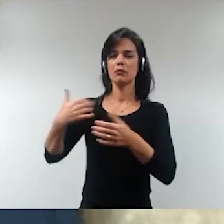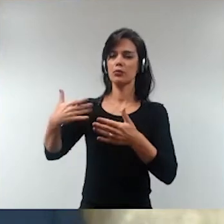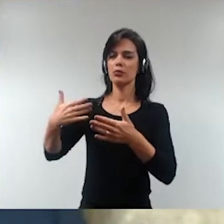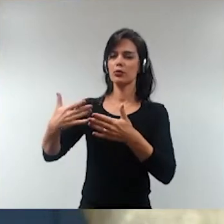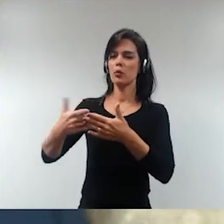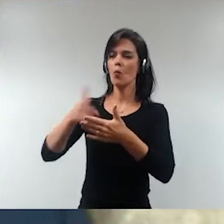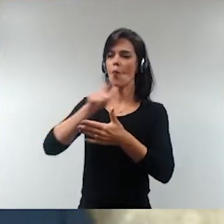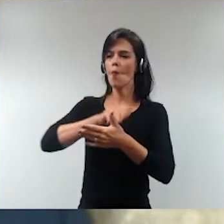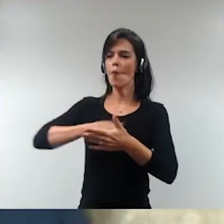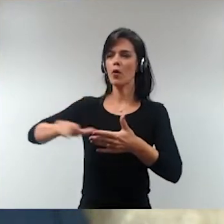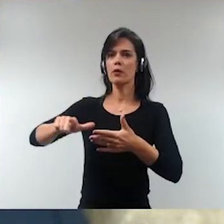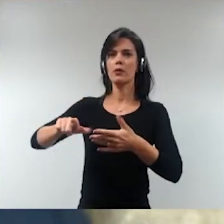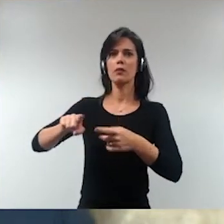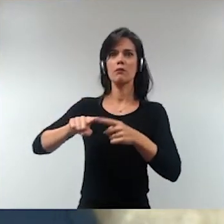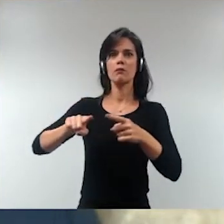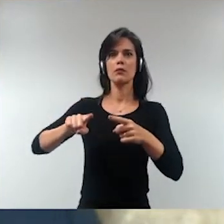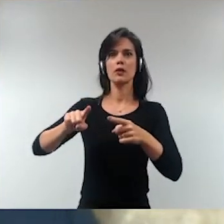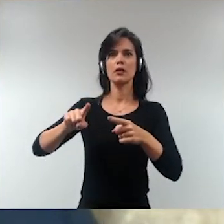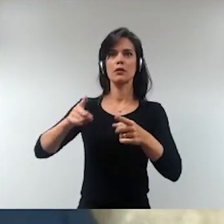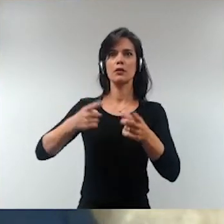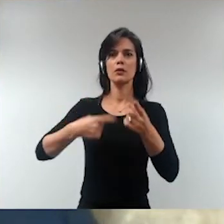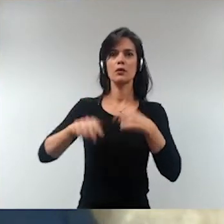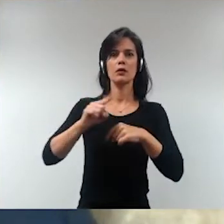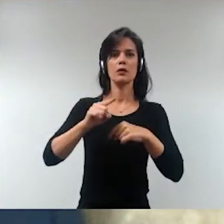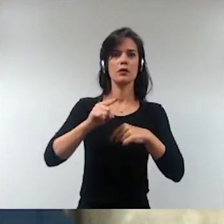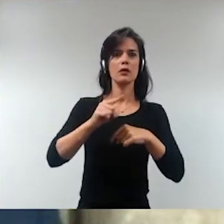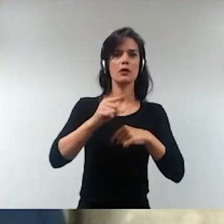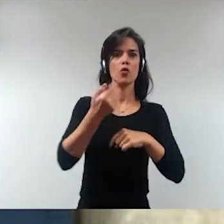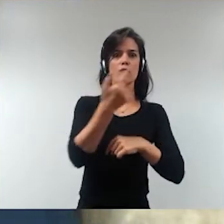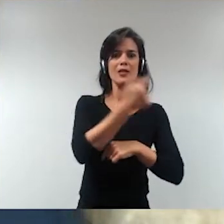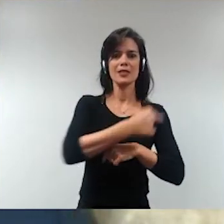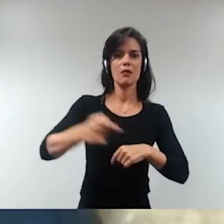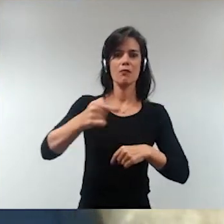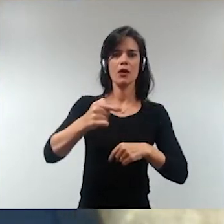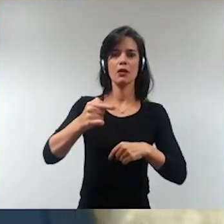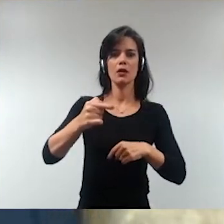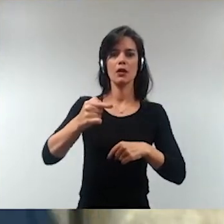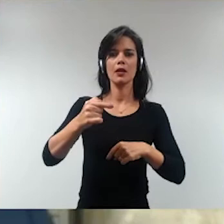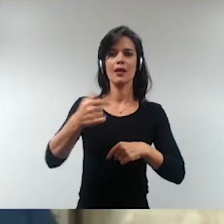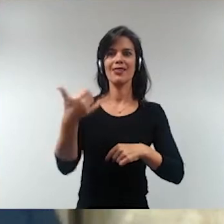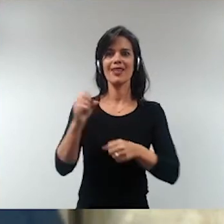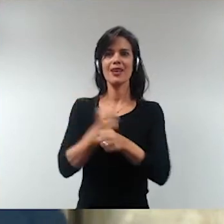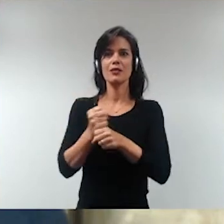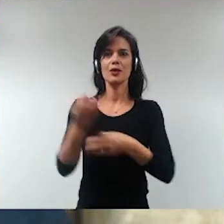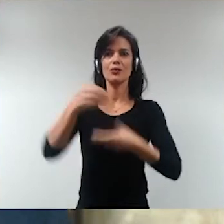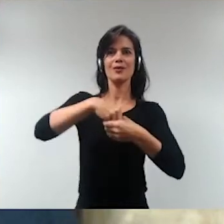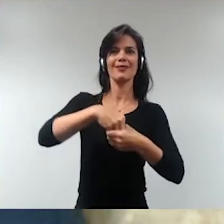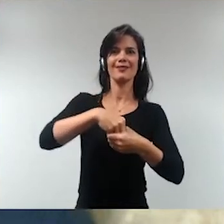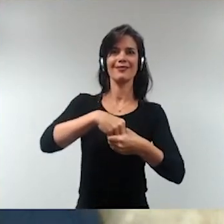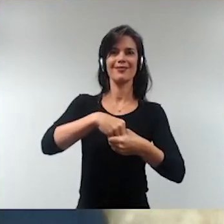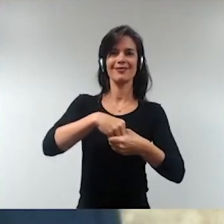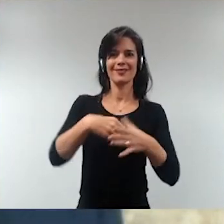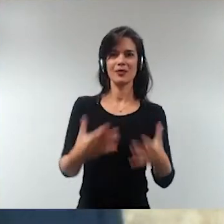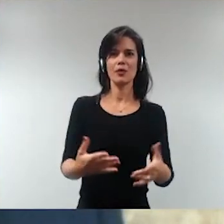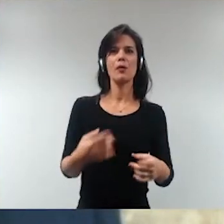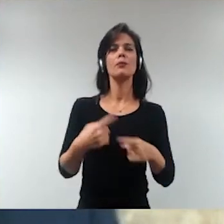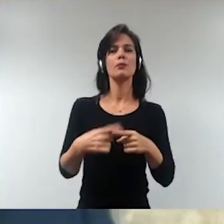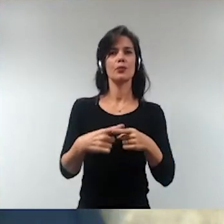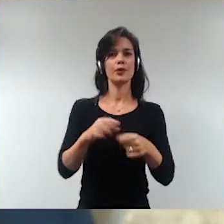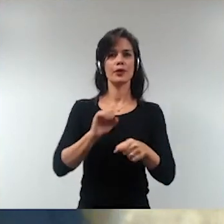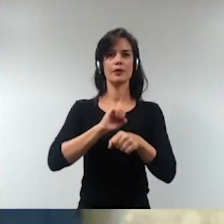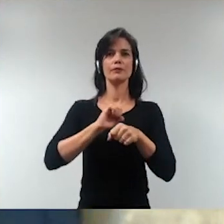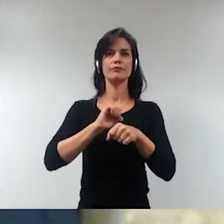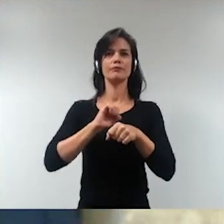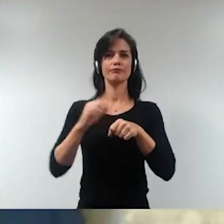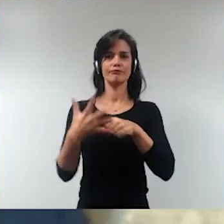vivendo aí uma dessas semanas que décadas acontecem. Várias décadas estão acontecendo em pouco tempo por conta dessa pandemia,